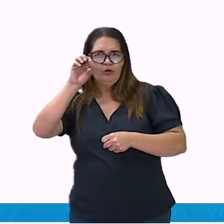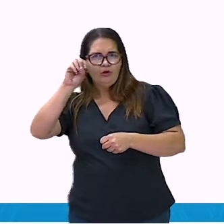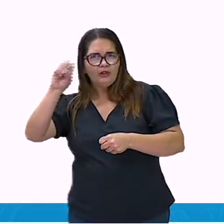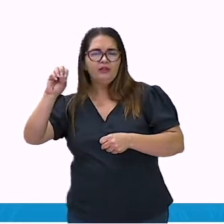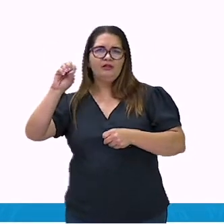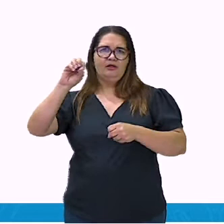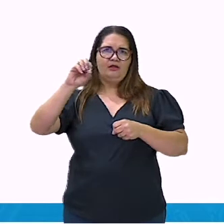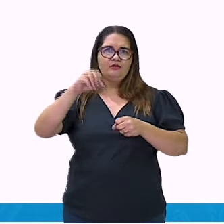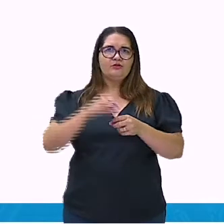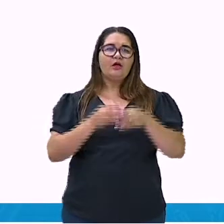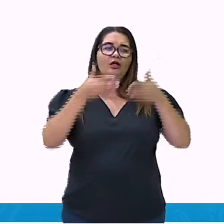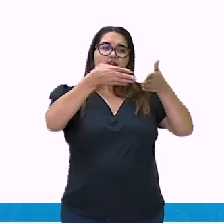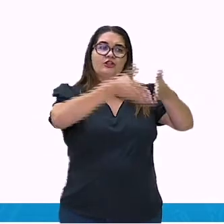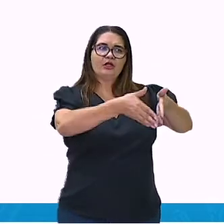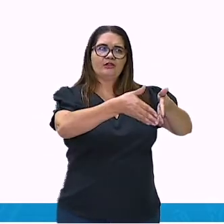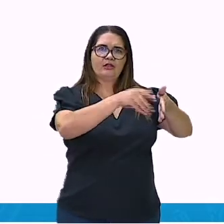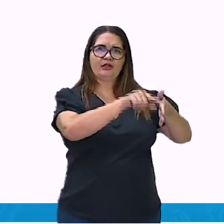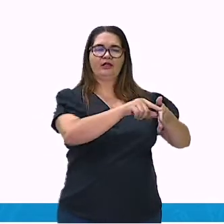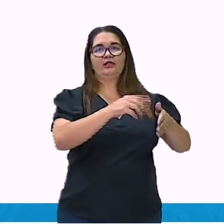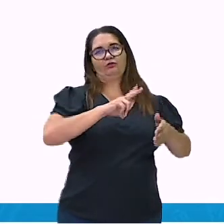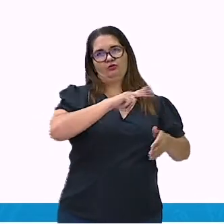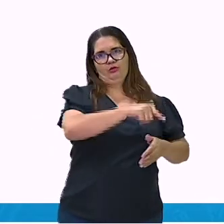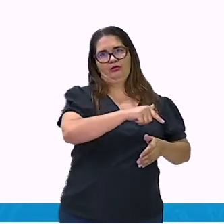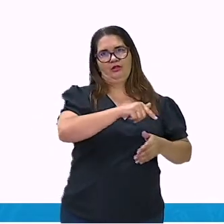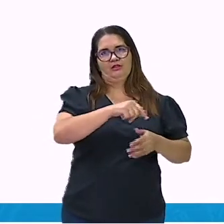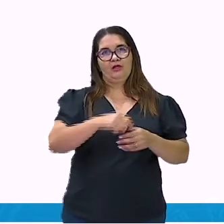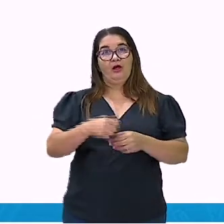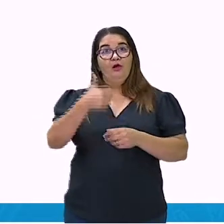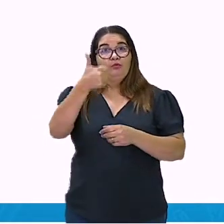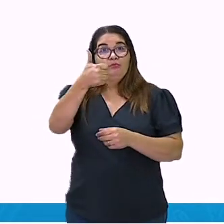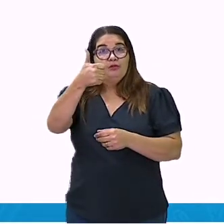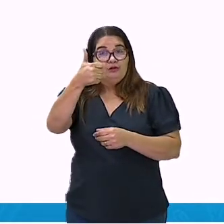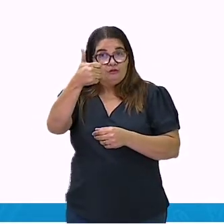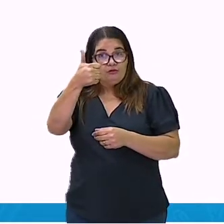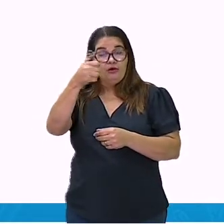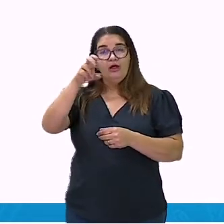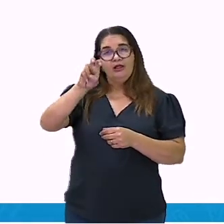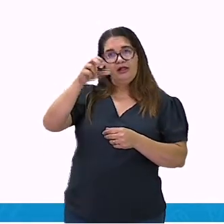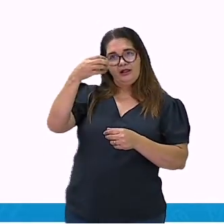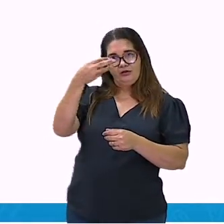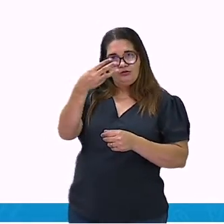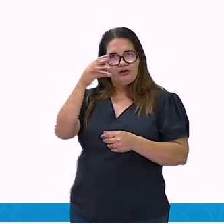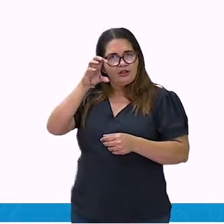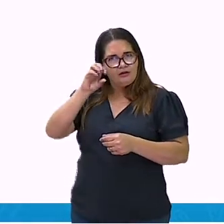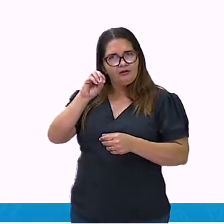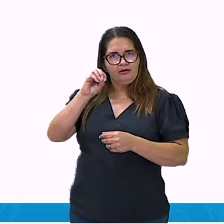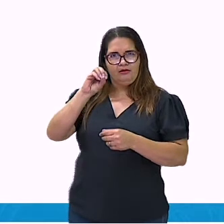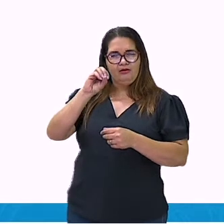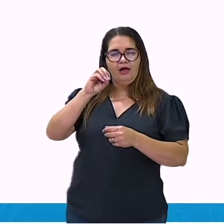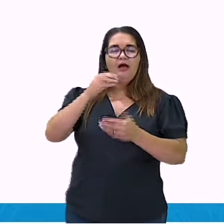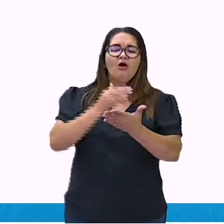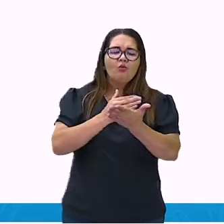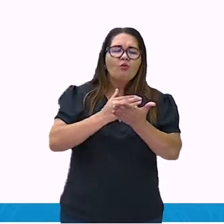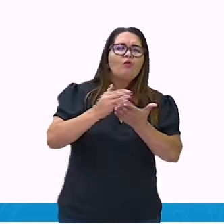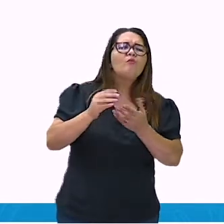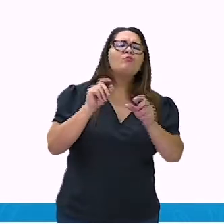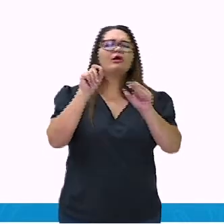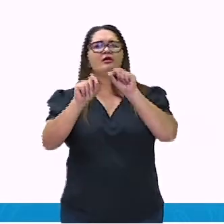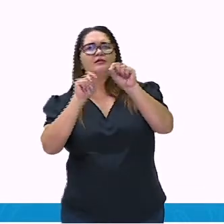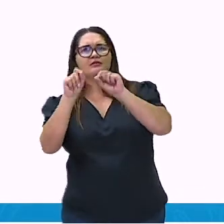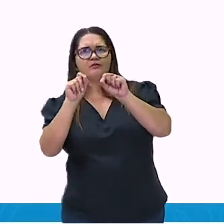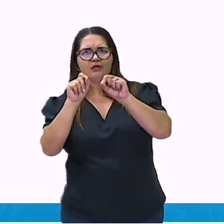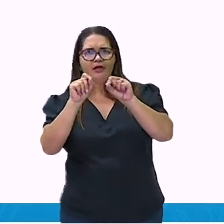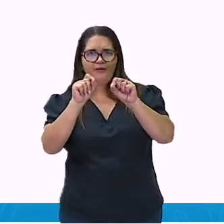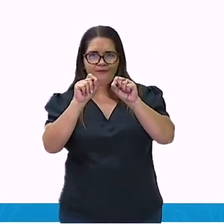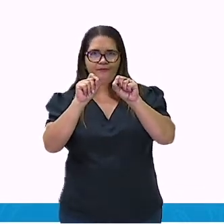1530 começa a colonização efetiva no Brasil com a criação das